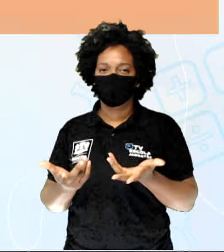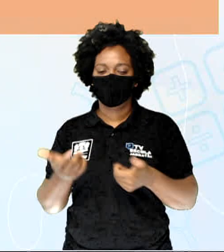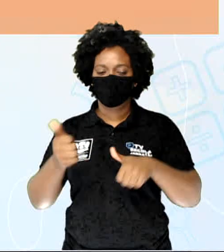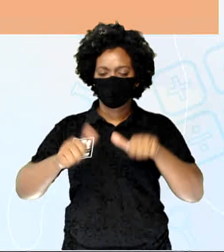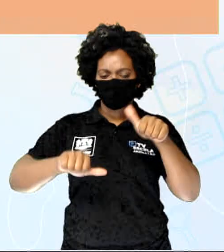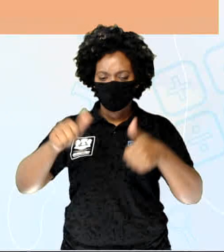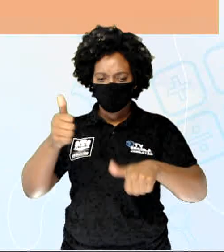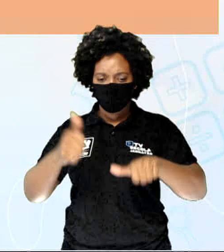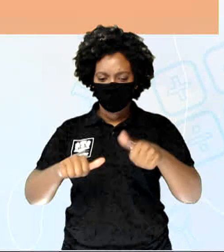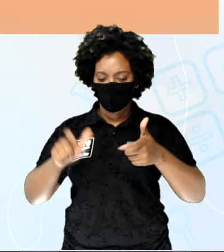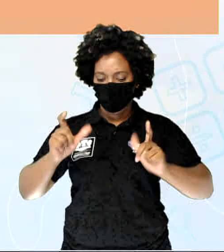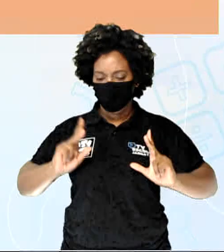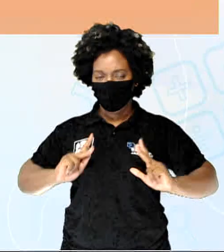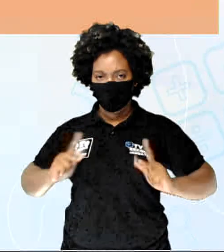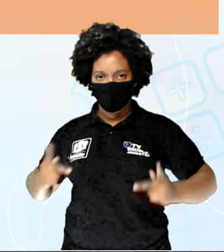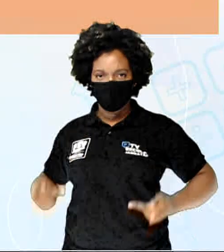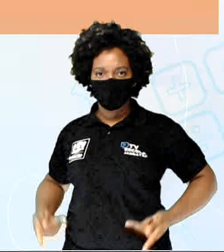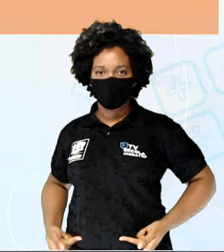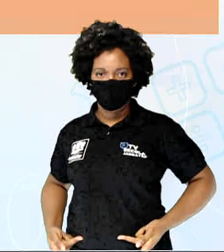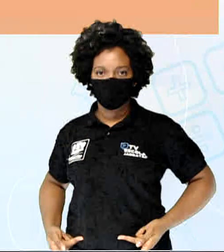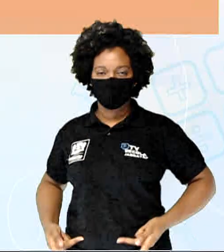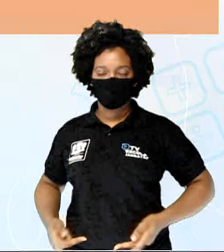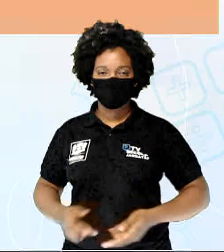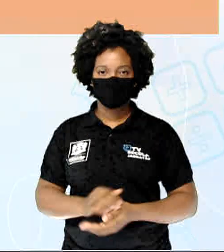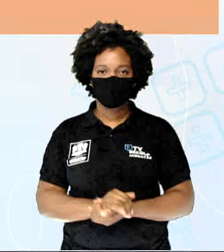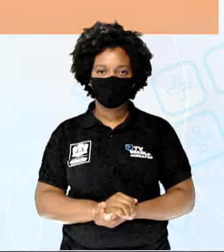de seres humanos.